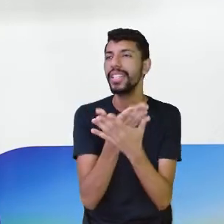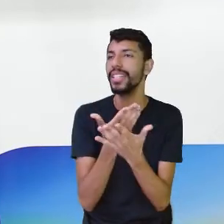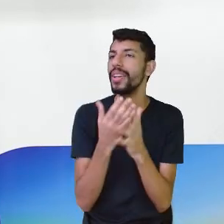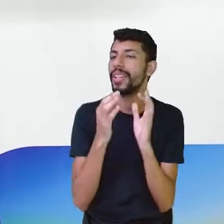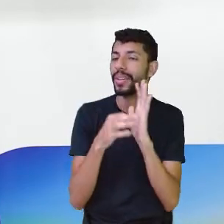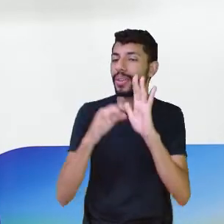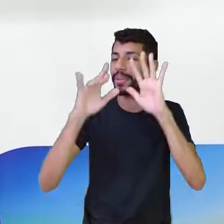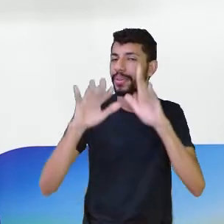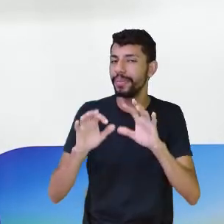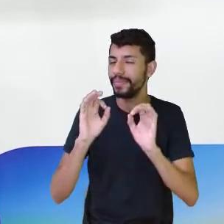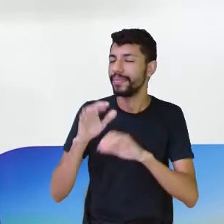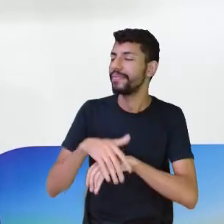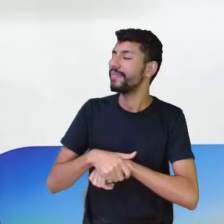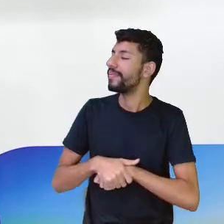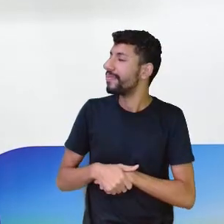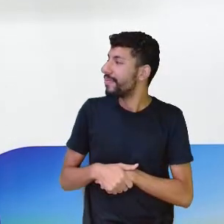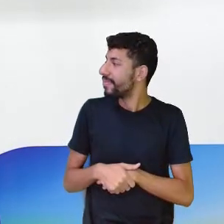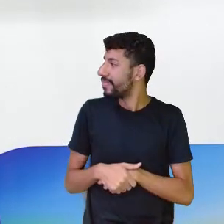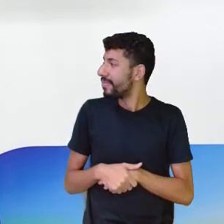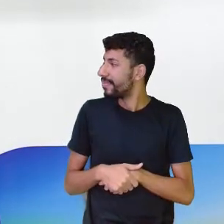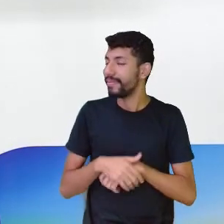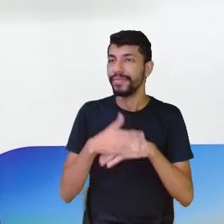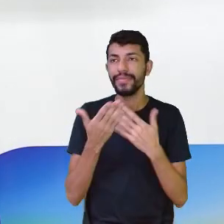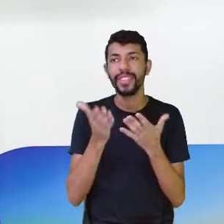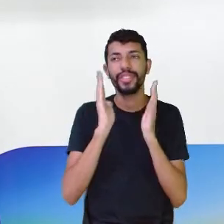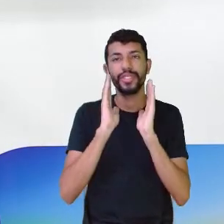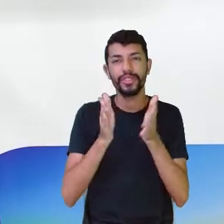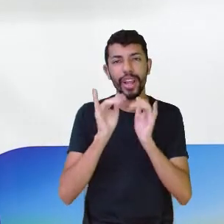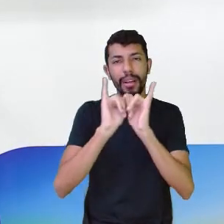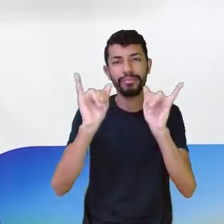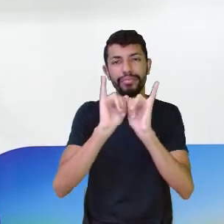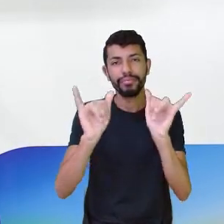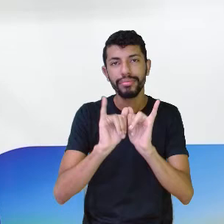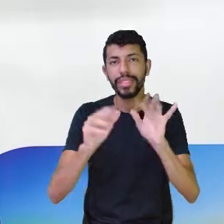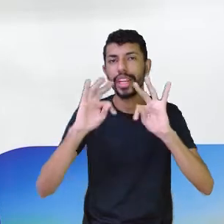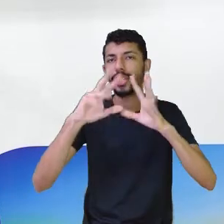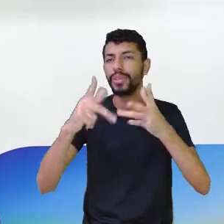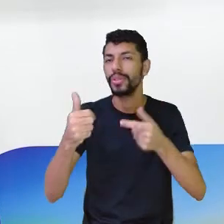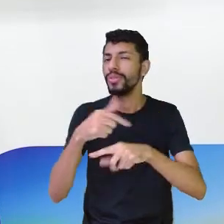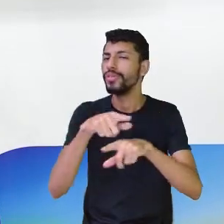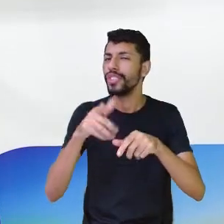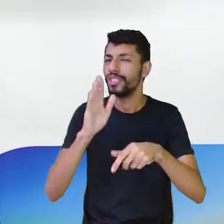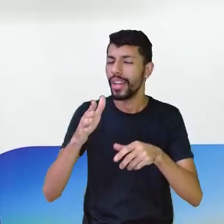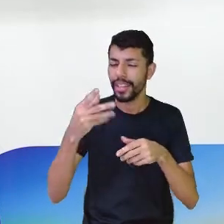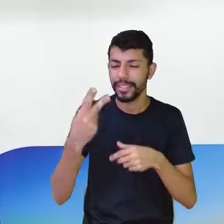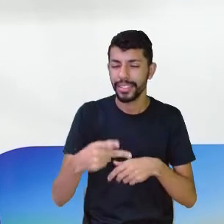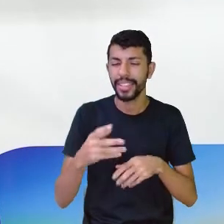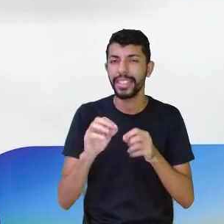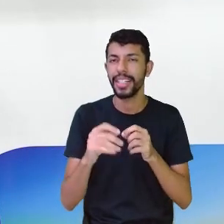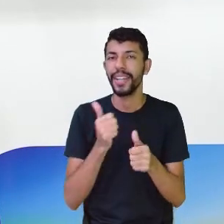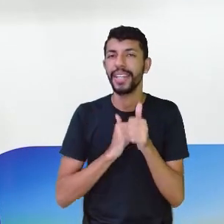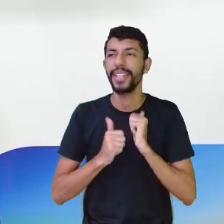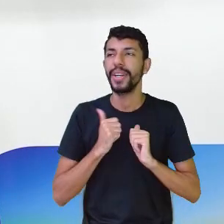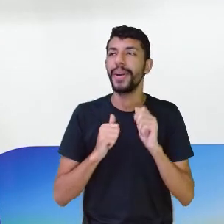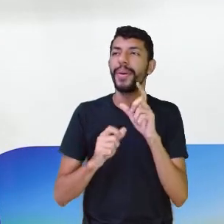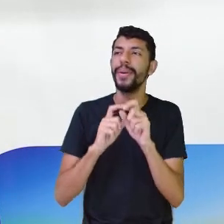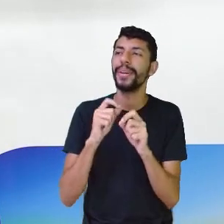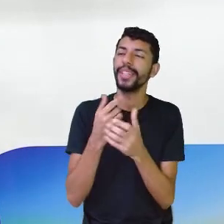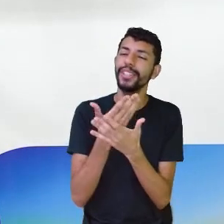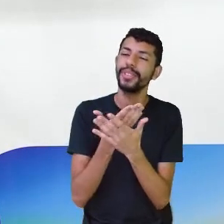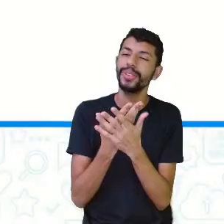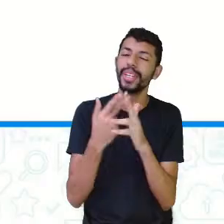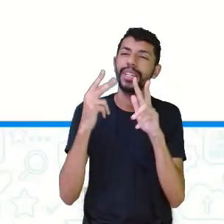enfim. Bom, acho que o recado já foi dado, todo mundo está por aqui, ansioso, ansiosa para falar